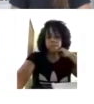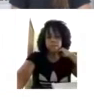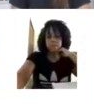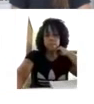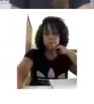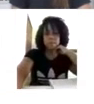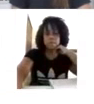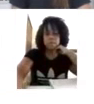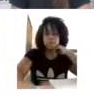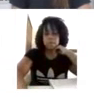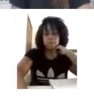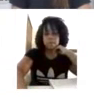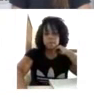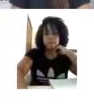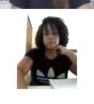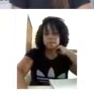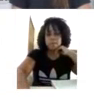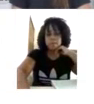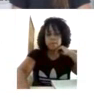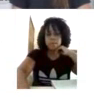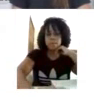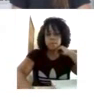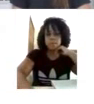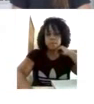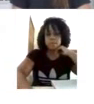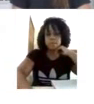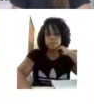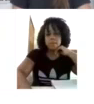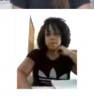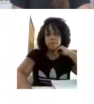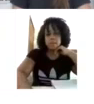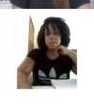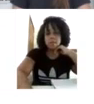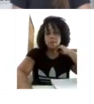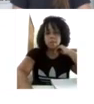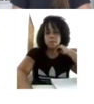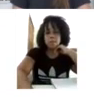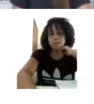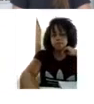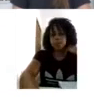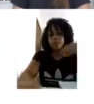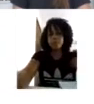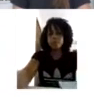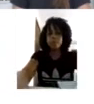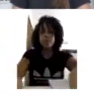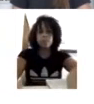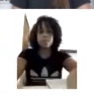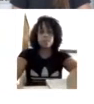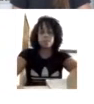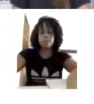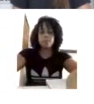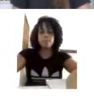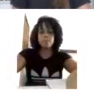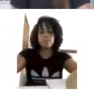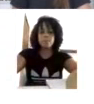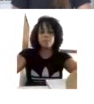ter aí uma ideia do que cada projeto vem fazendo. Infelizmente, a gente vai se manter